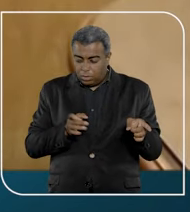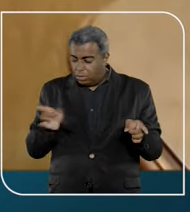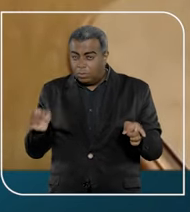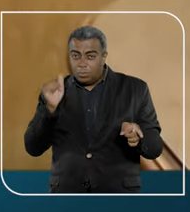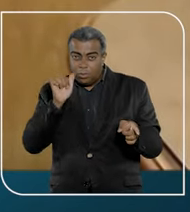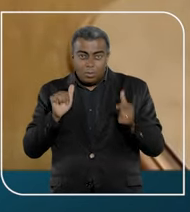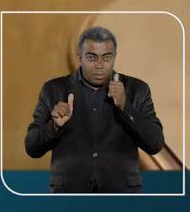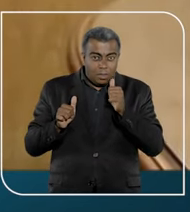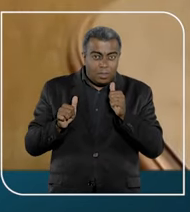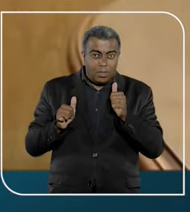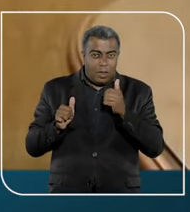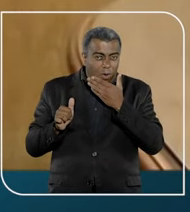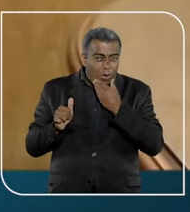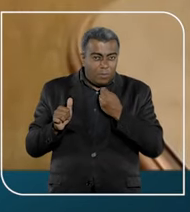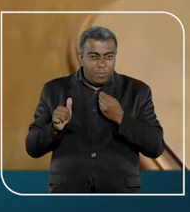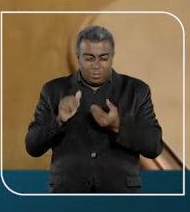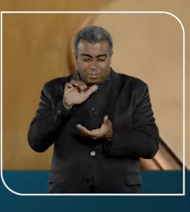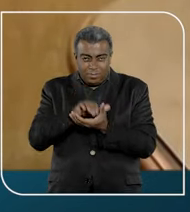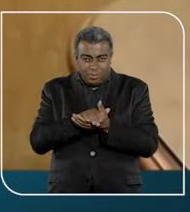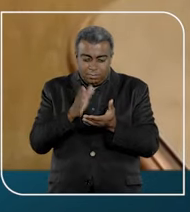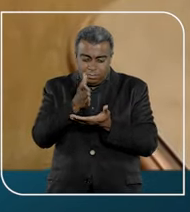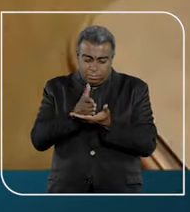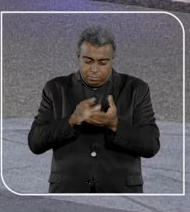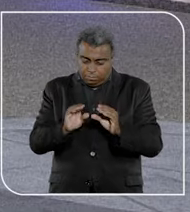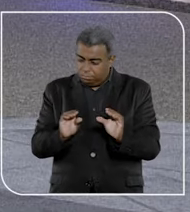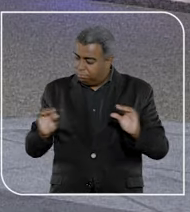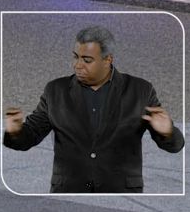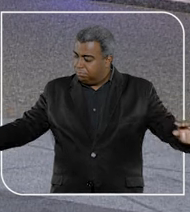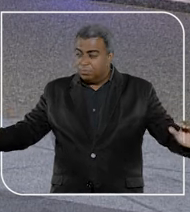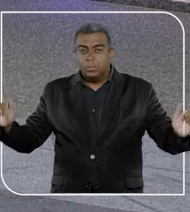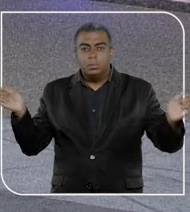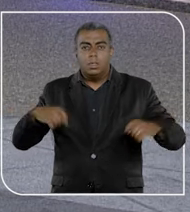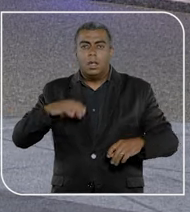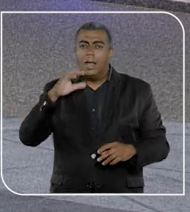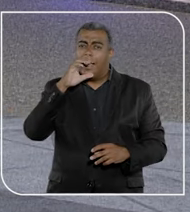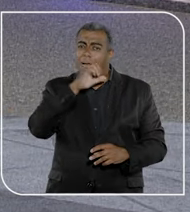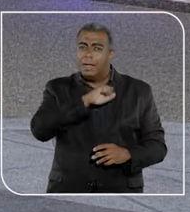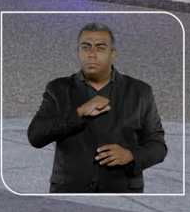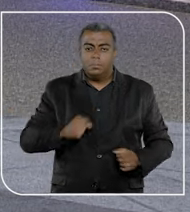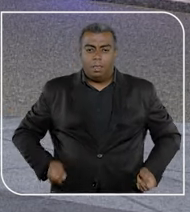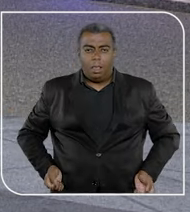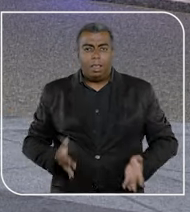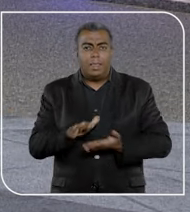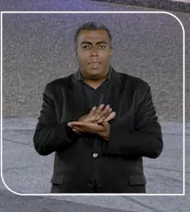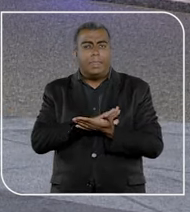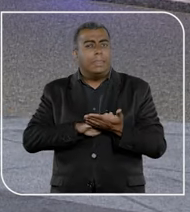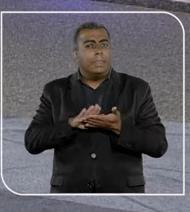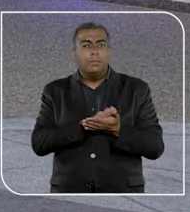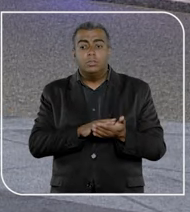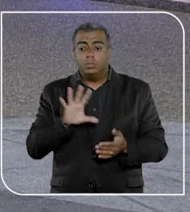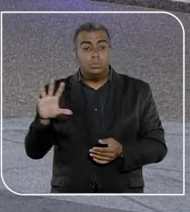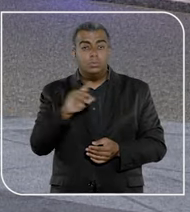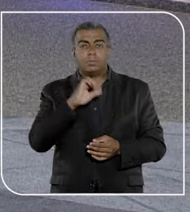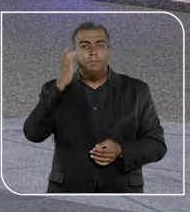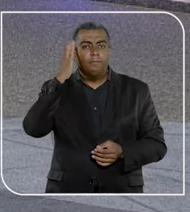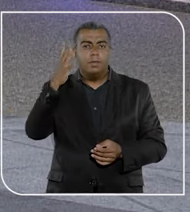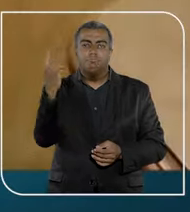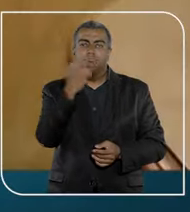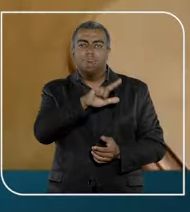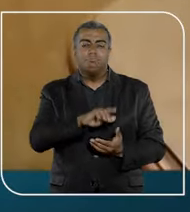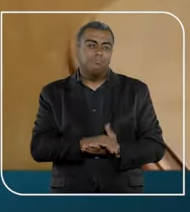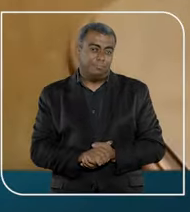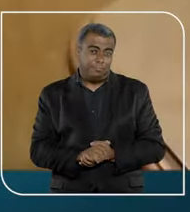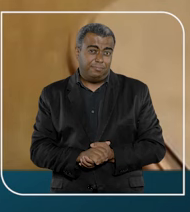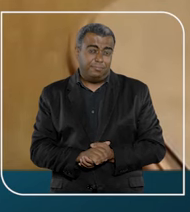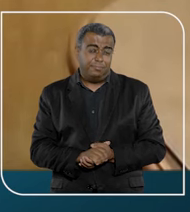dividida entre os dois executados. Muito mais interessante, mais rápido, Ágil, sem custo algum, e